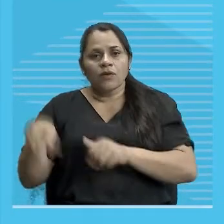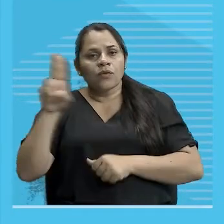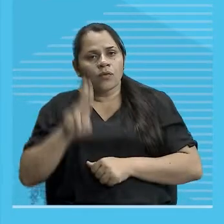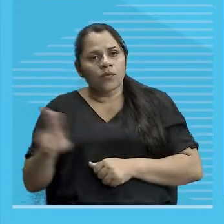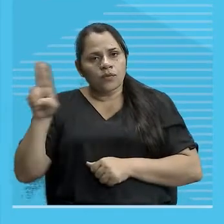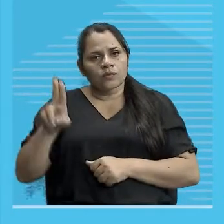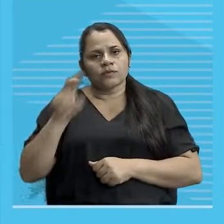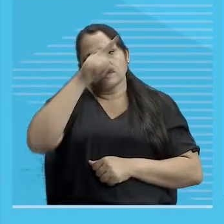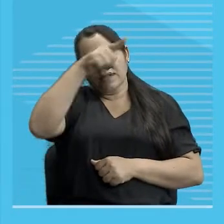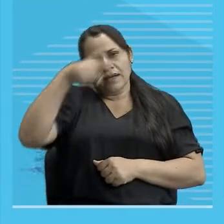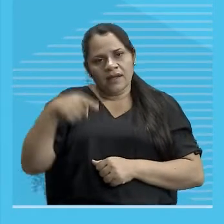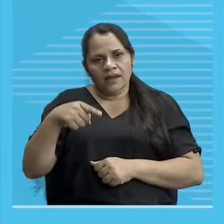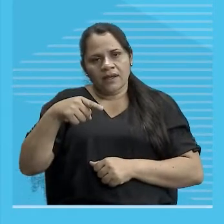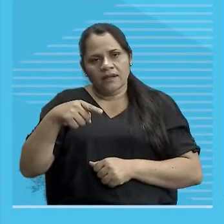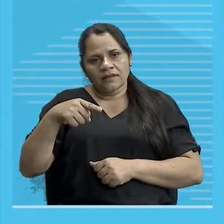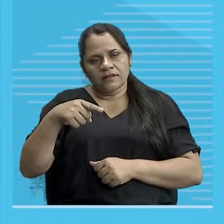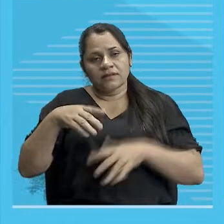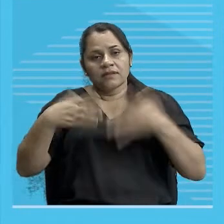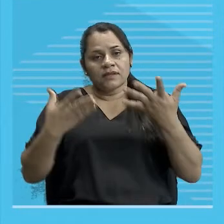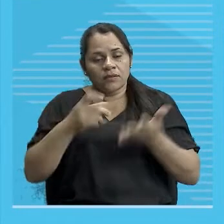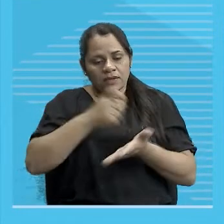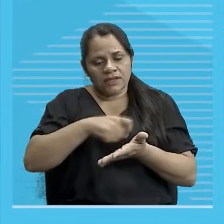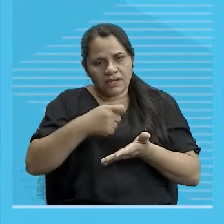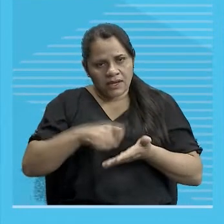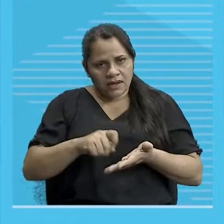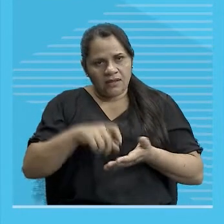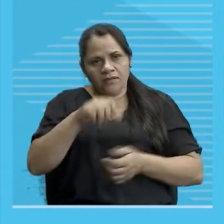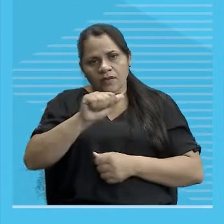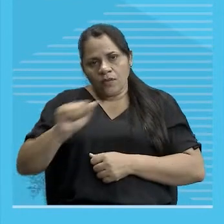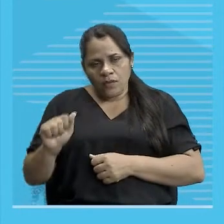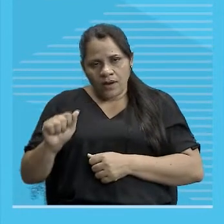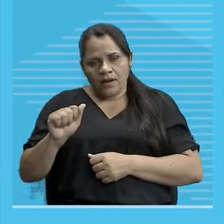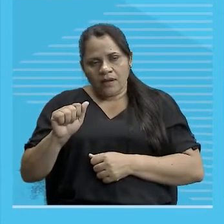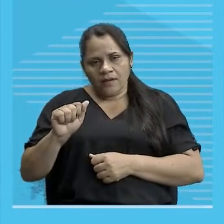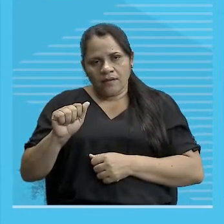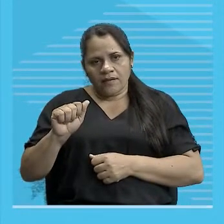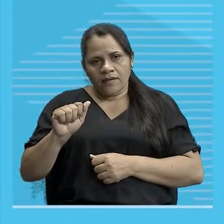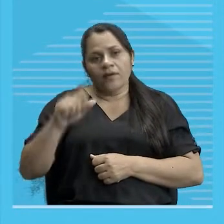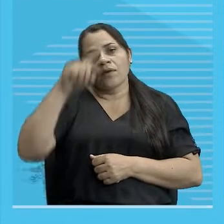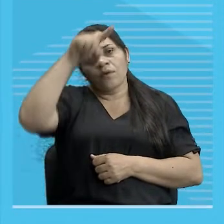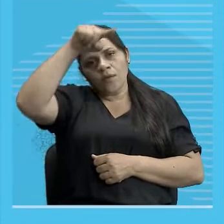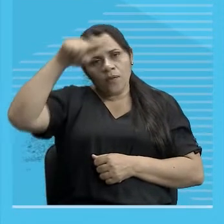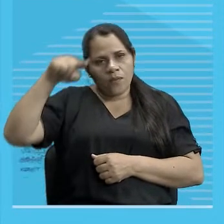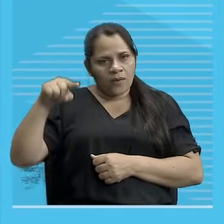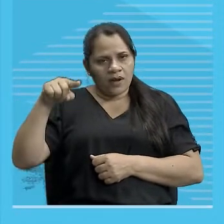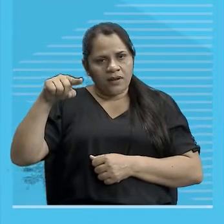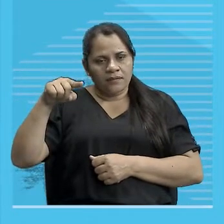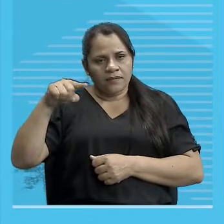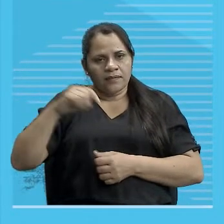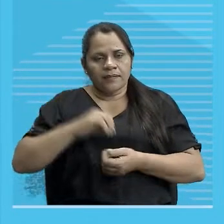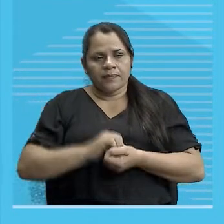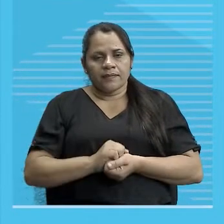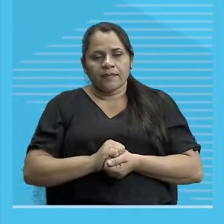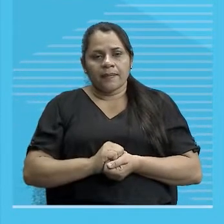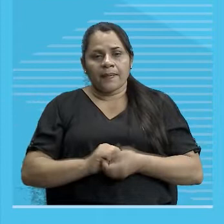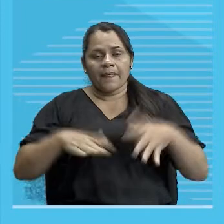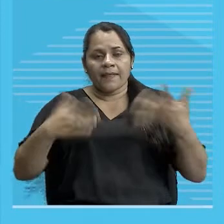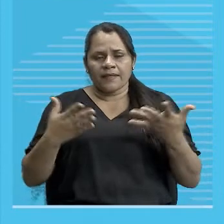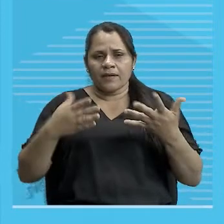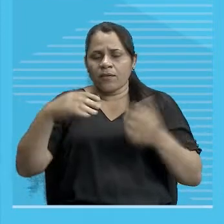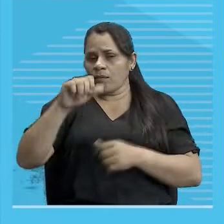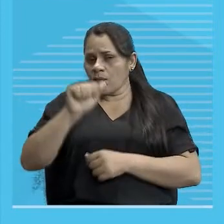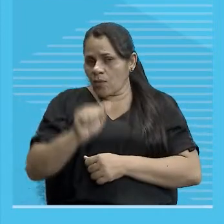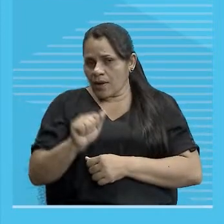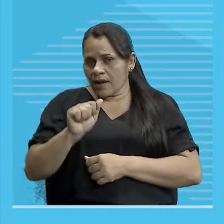tá? Você escreve aquele azinho fofinho com o acento grave. E não diga acraseado,